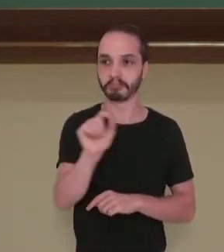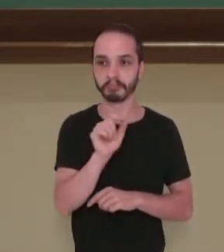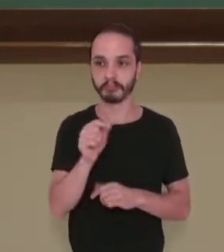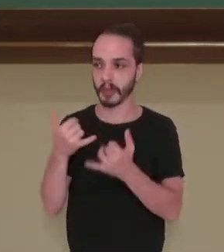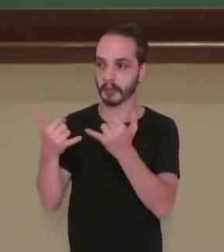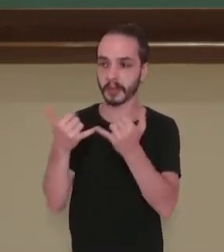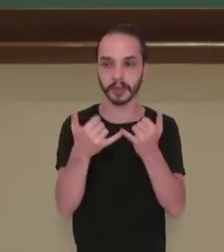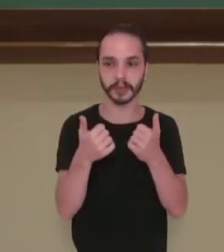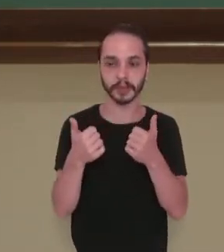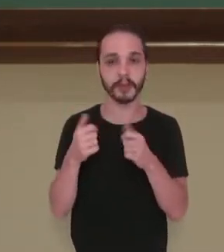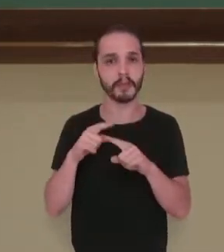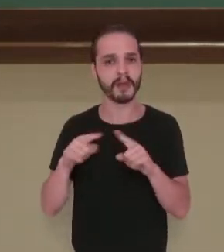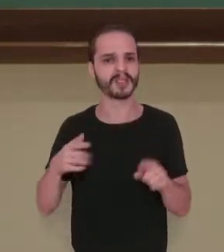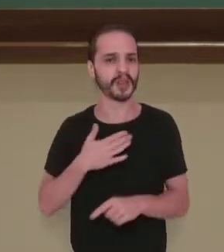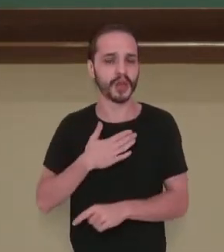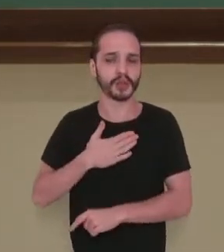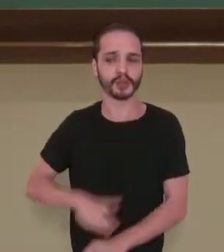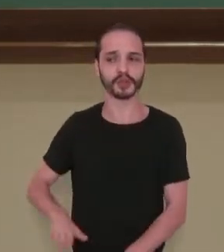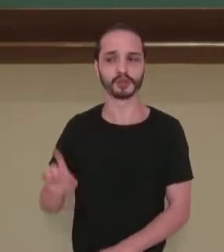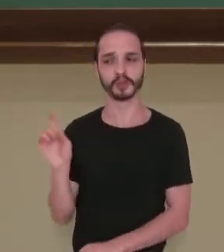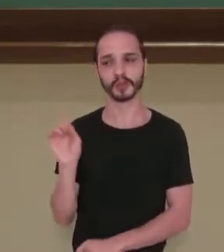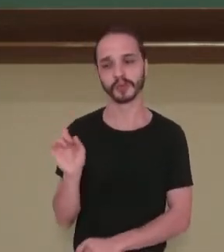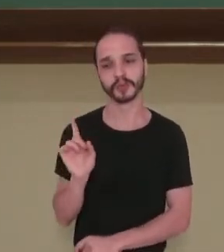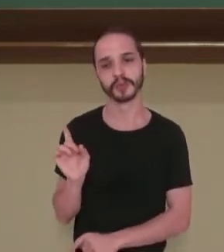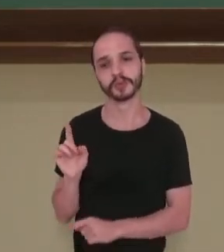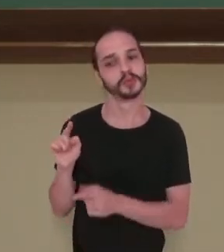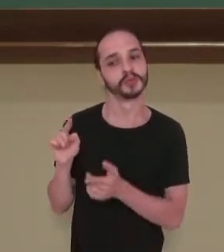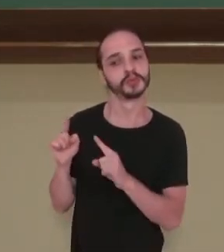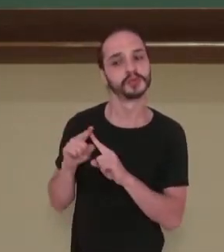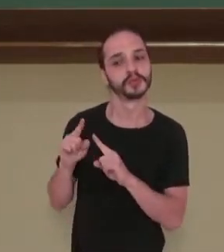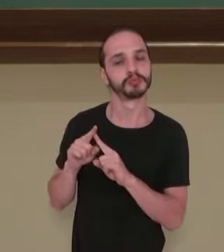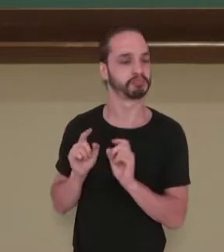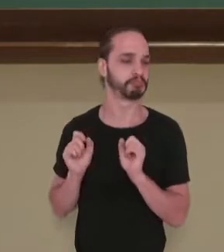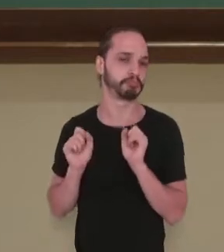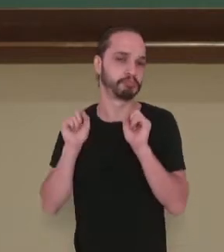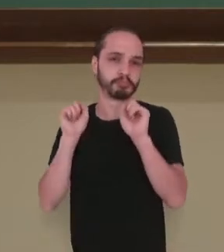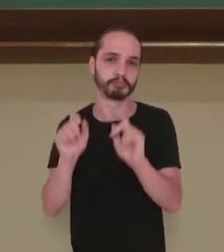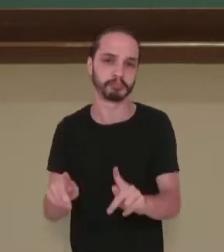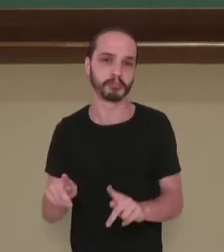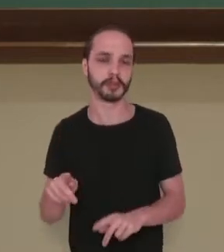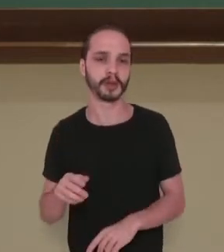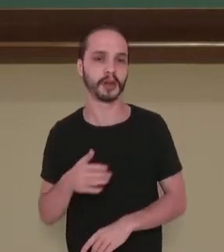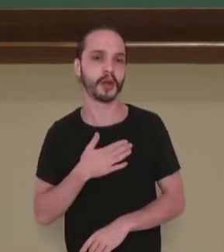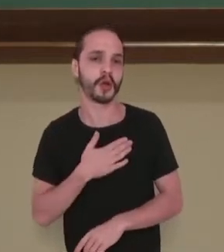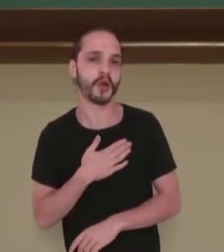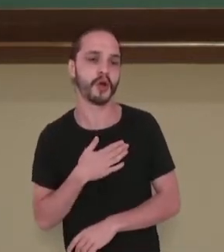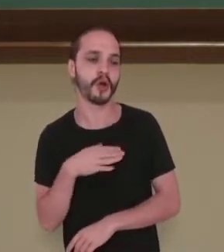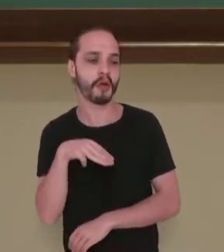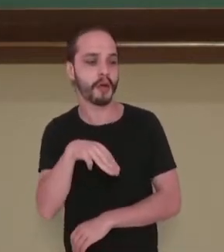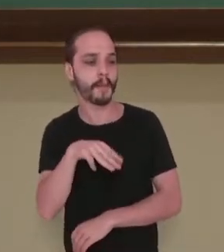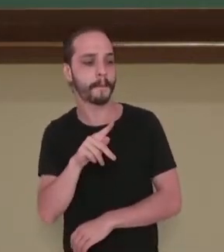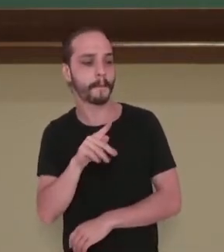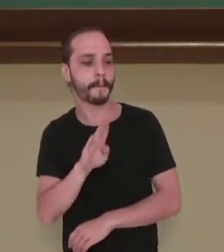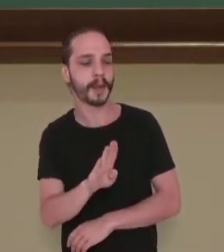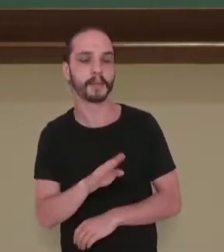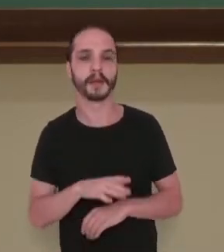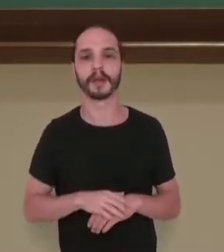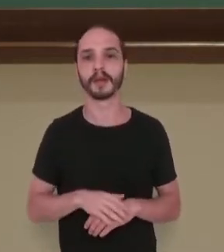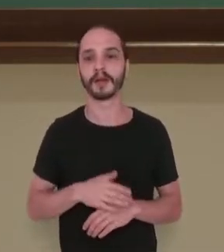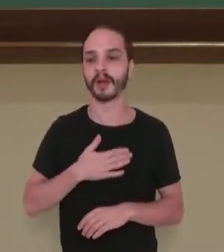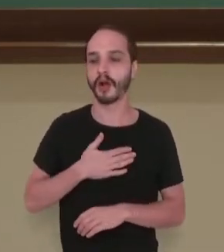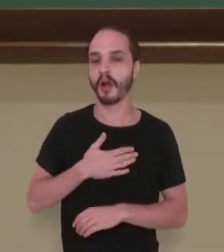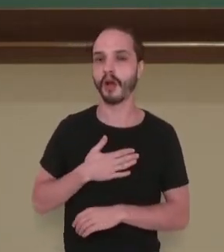não gosto desse estilo. Eu curto lá um MPB, eu curto